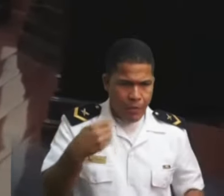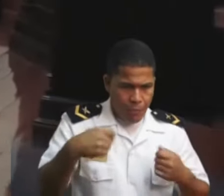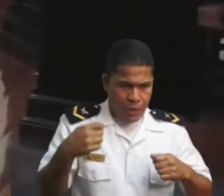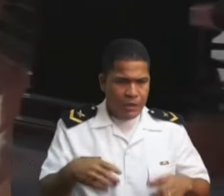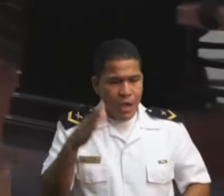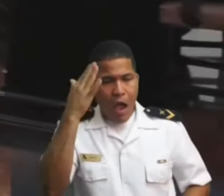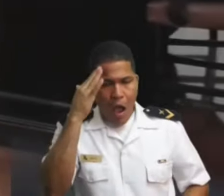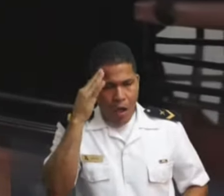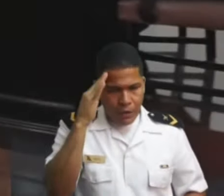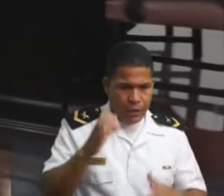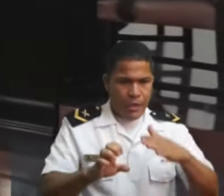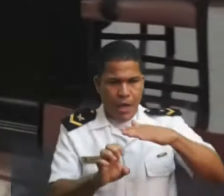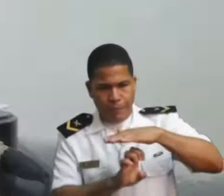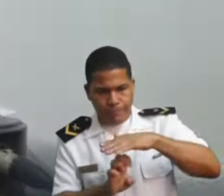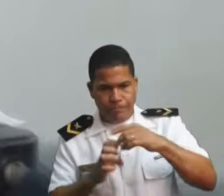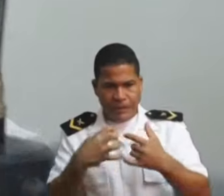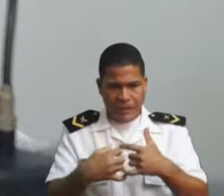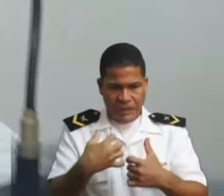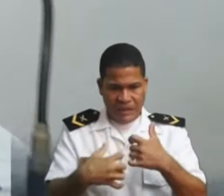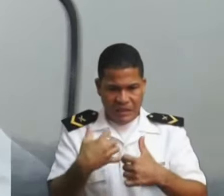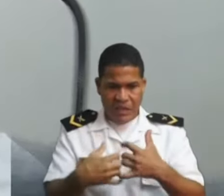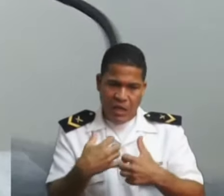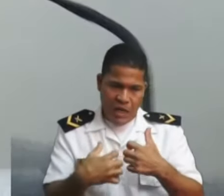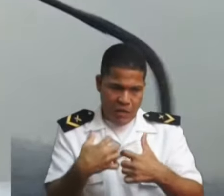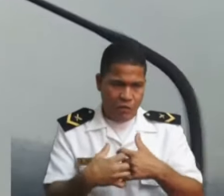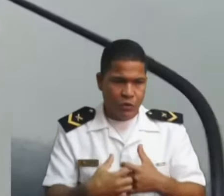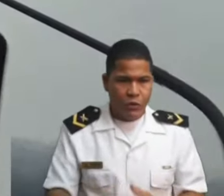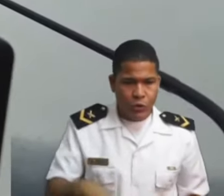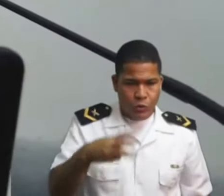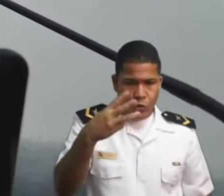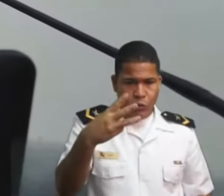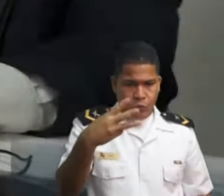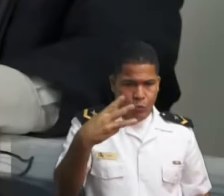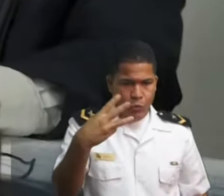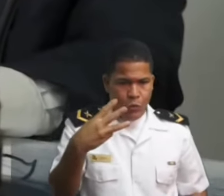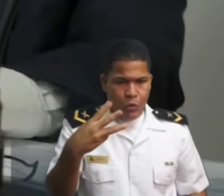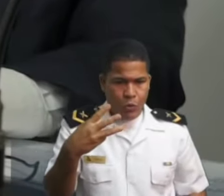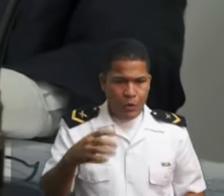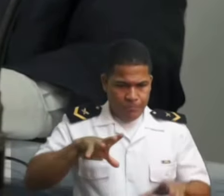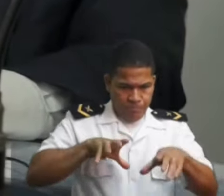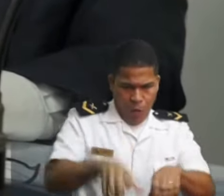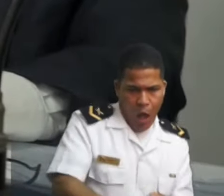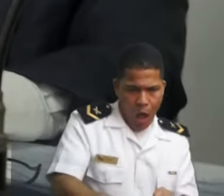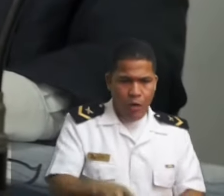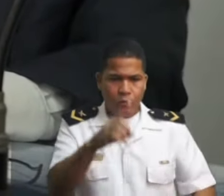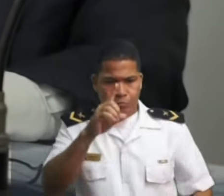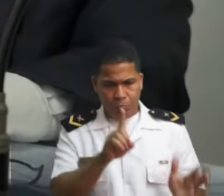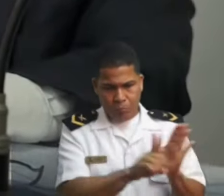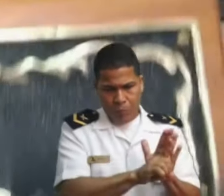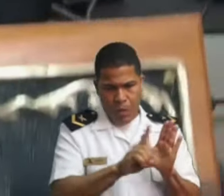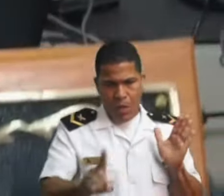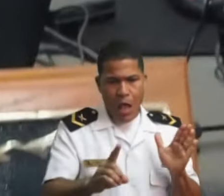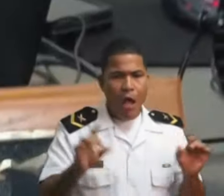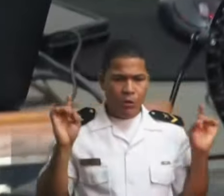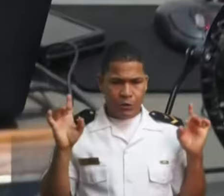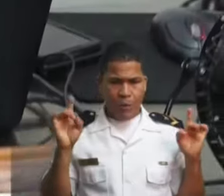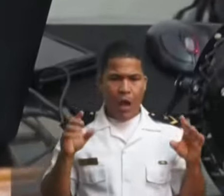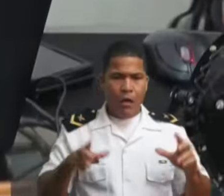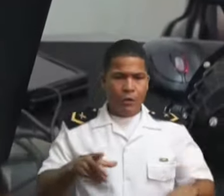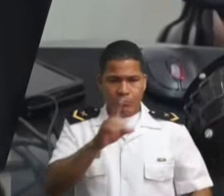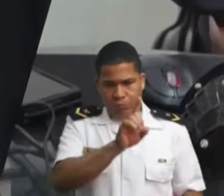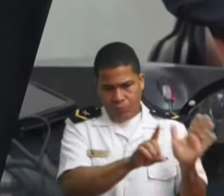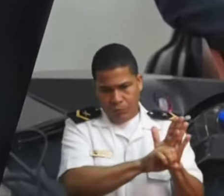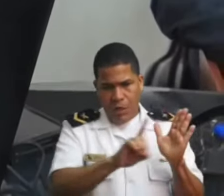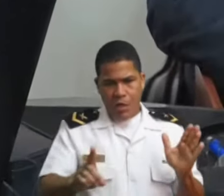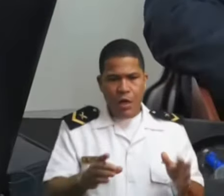4 juízes civis concursados, 2 bacharéis em direito, sendo um especialista em direito marítimo e o outro em